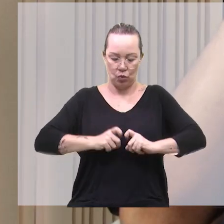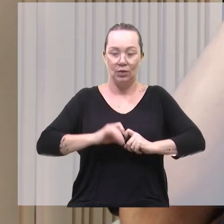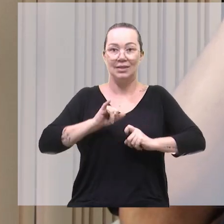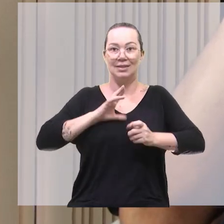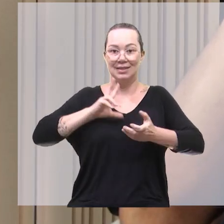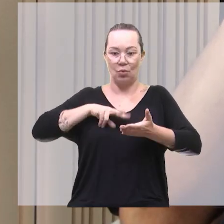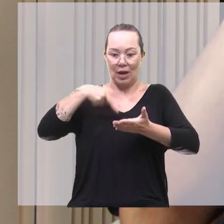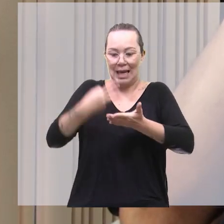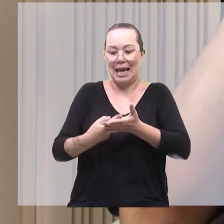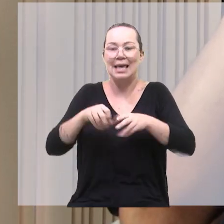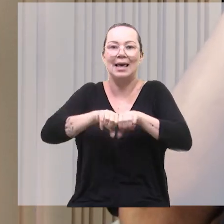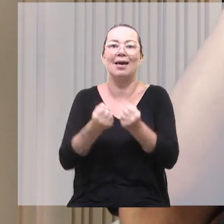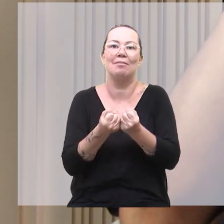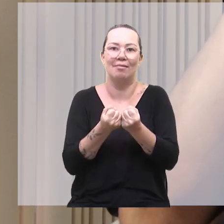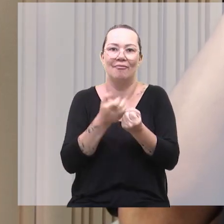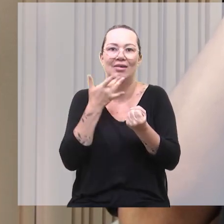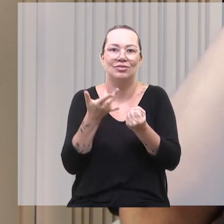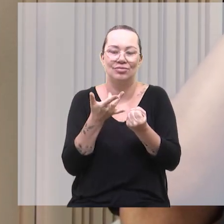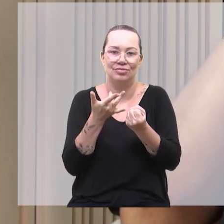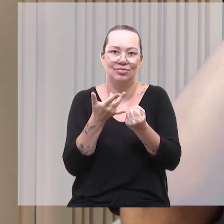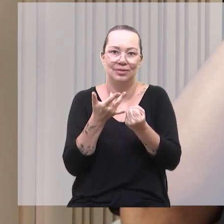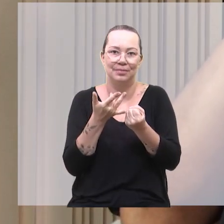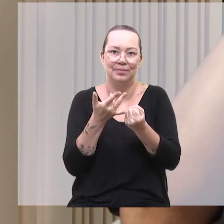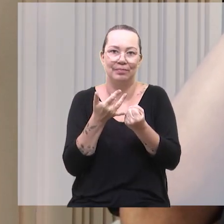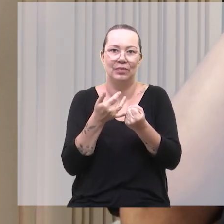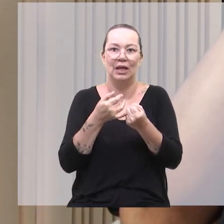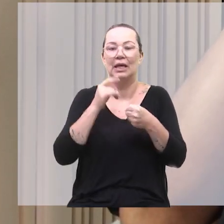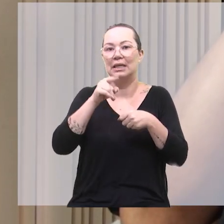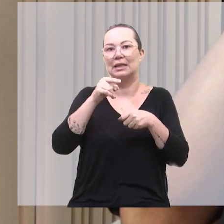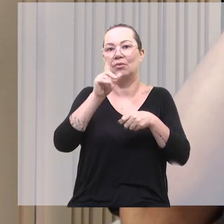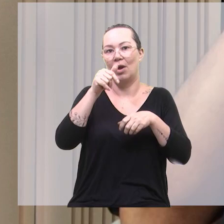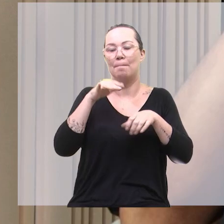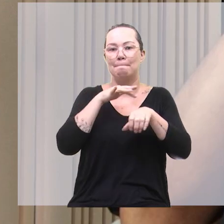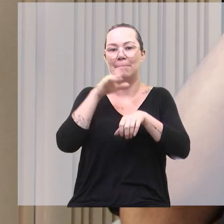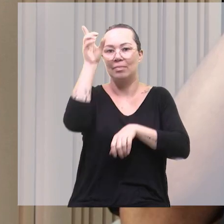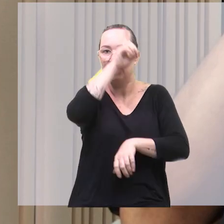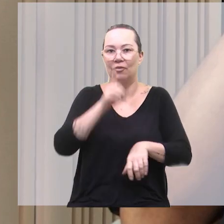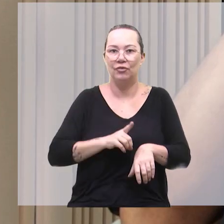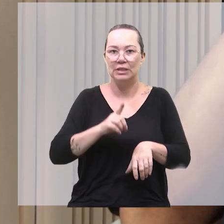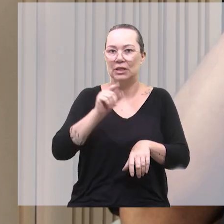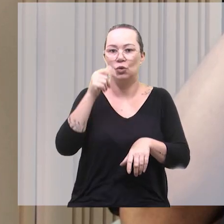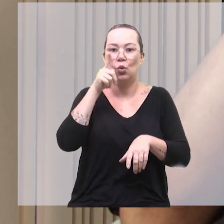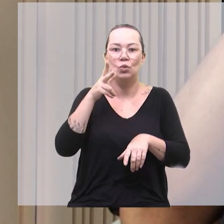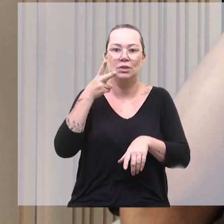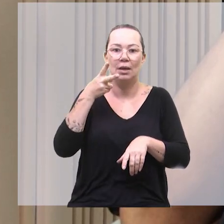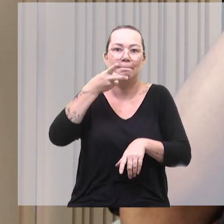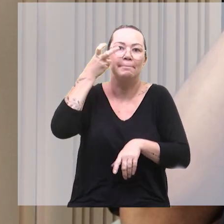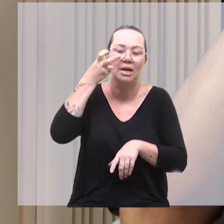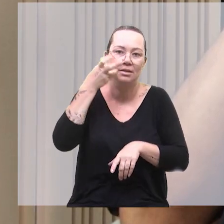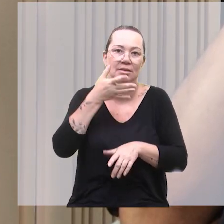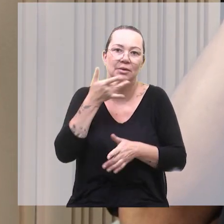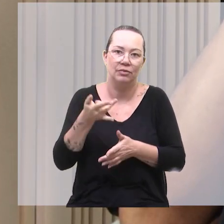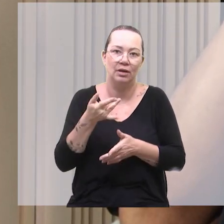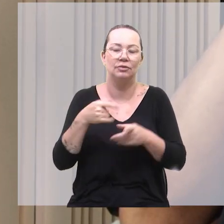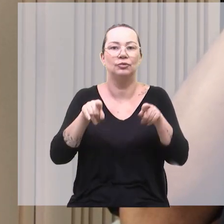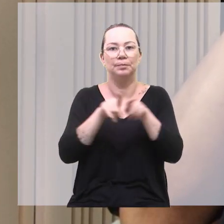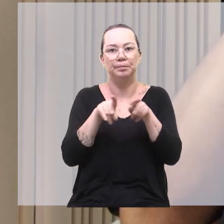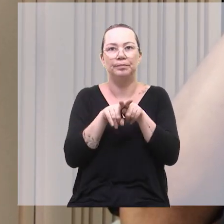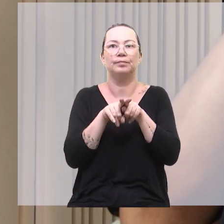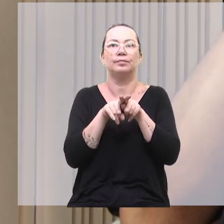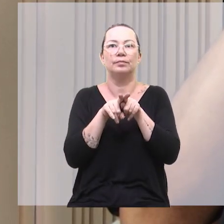quebra. Então, foi diagnosticado. Então, ela não aparece, é uma deficiência que não aparece. E